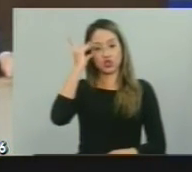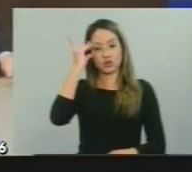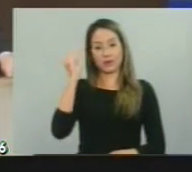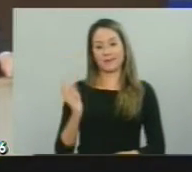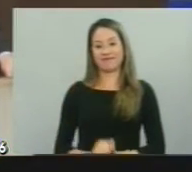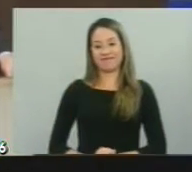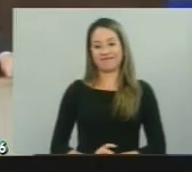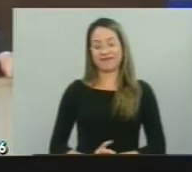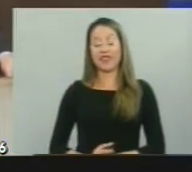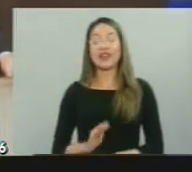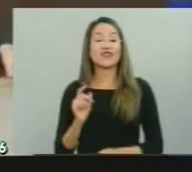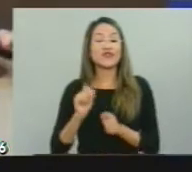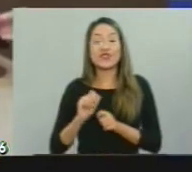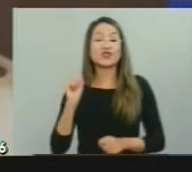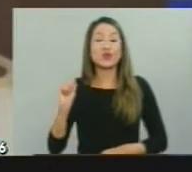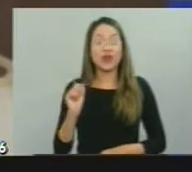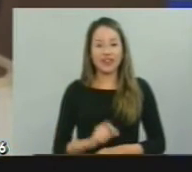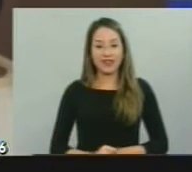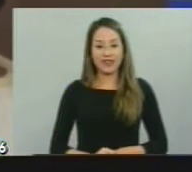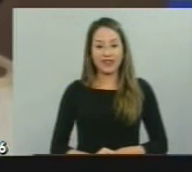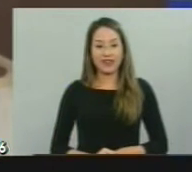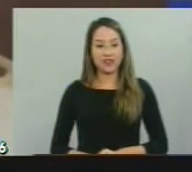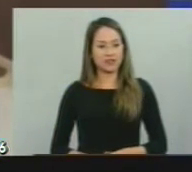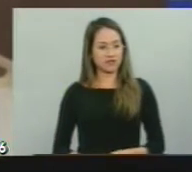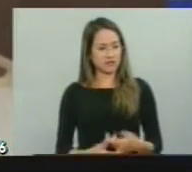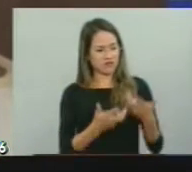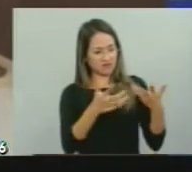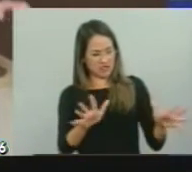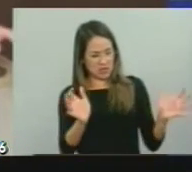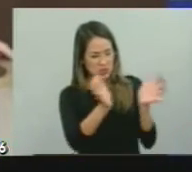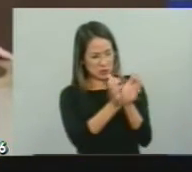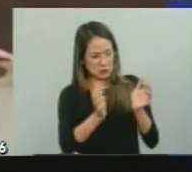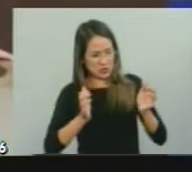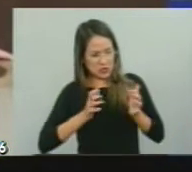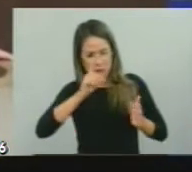poder. O que pode romper